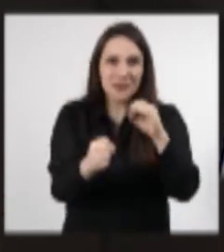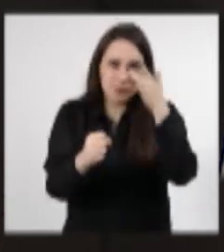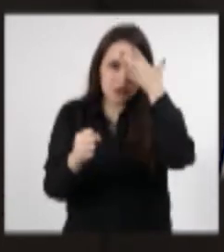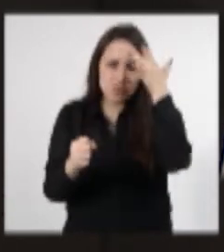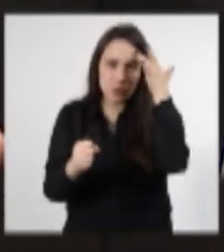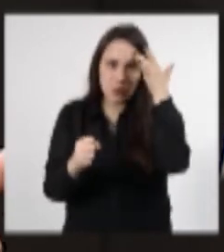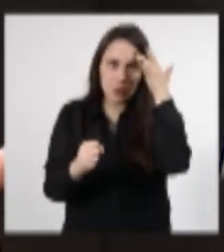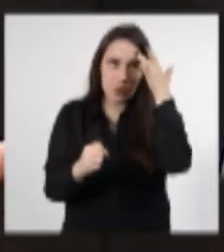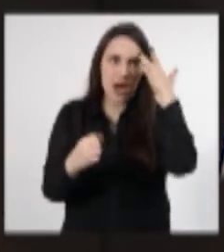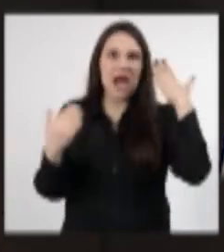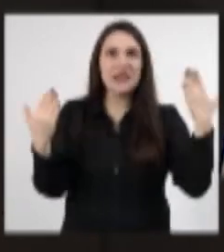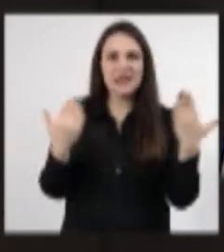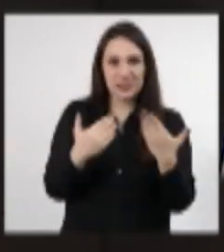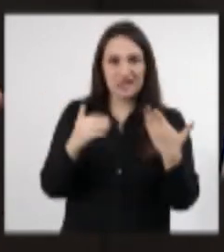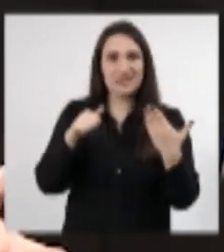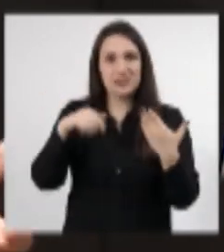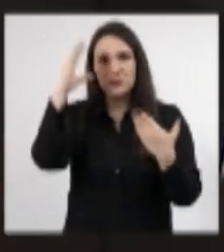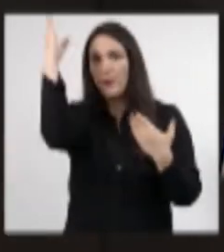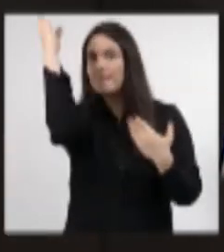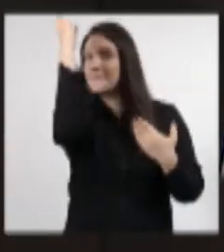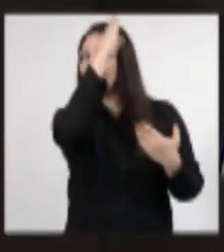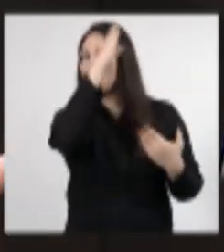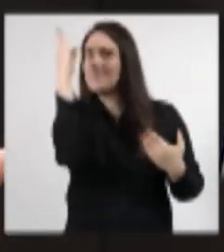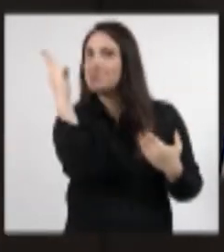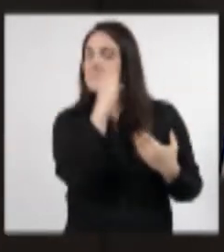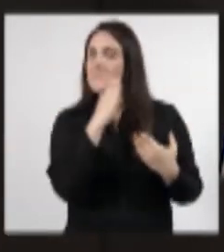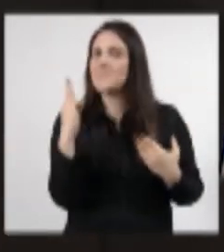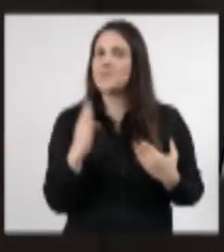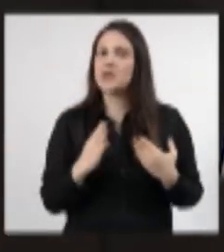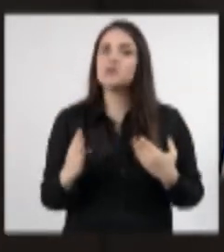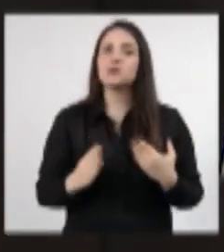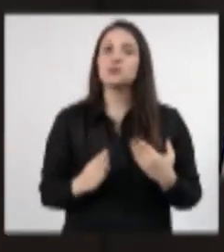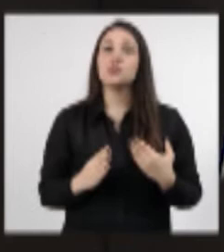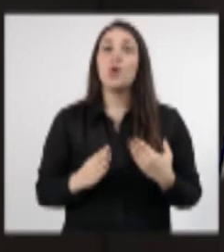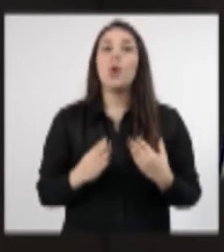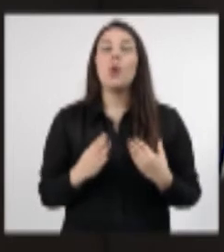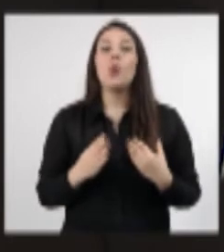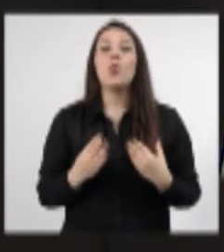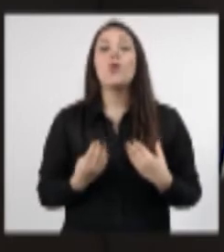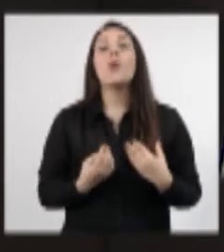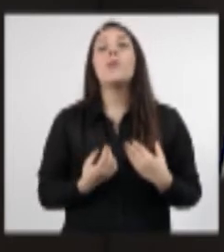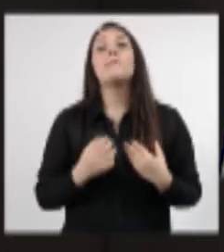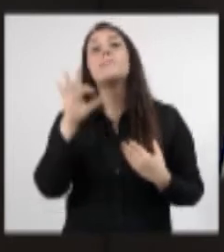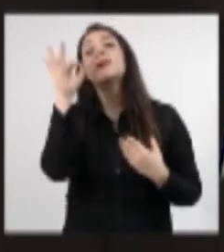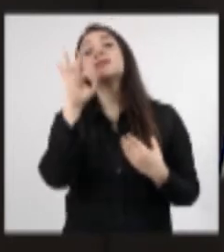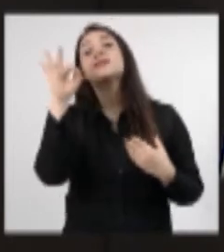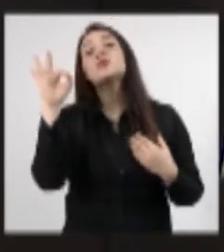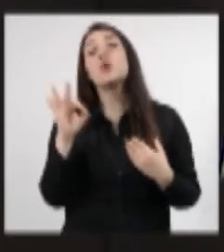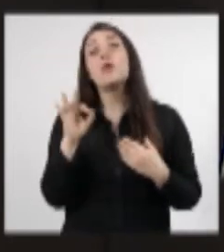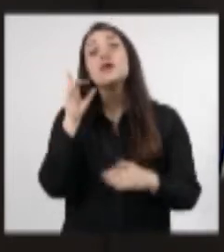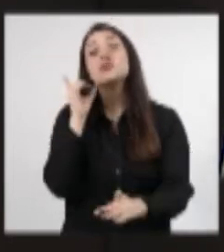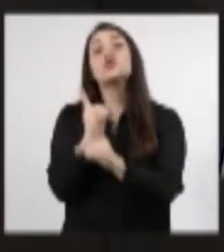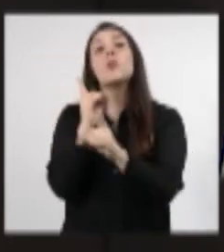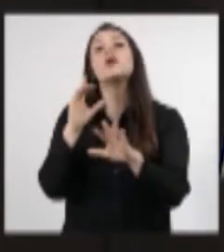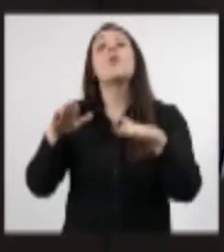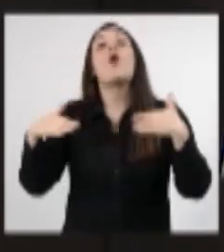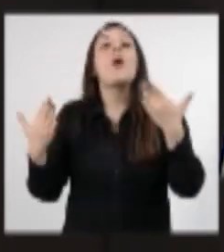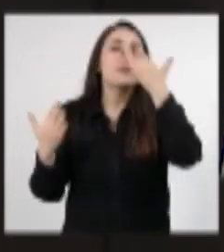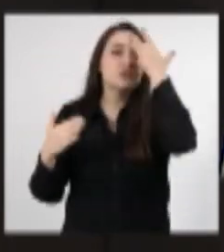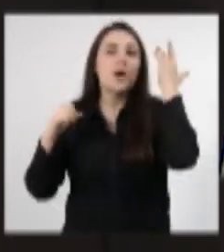resolutividade no Brasil, não sei se você tem conhecimento dessa informação, que ela é relevante, ela é de tão somente